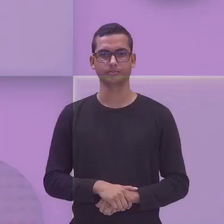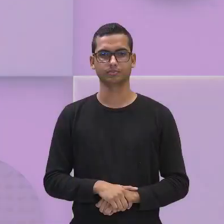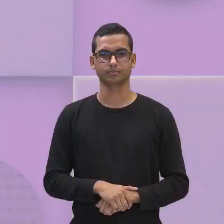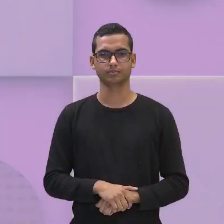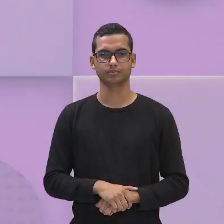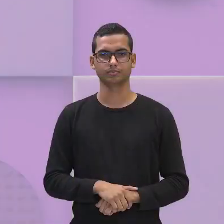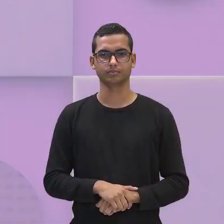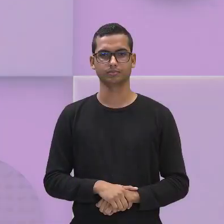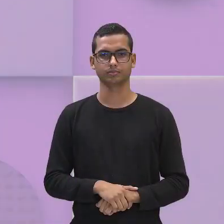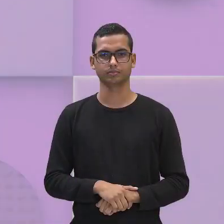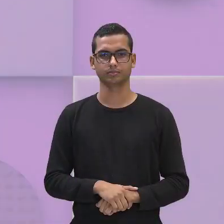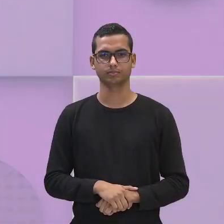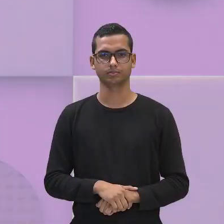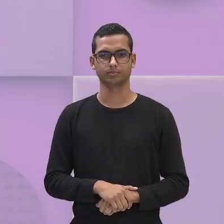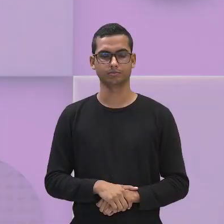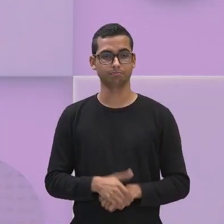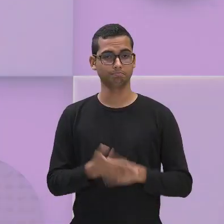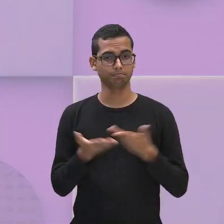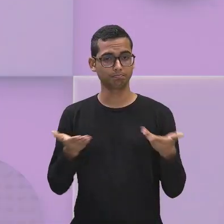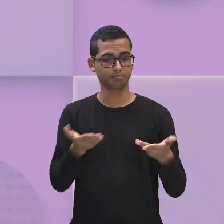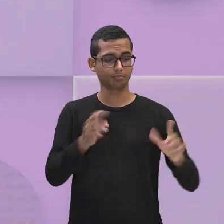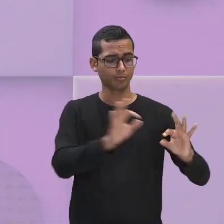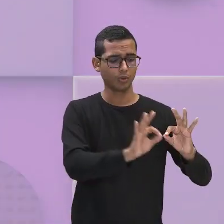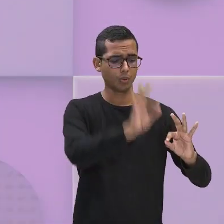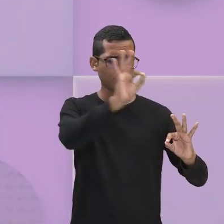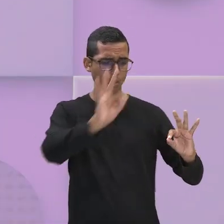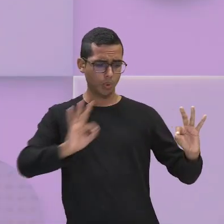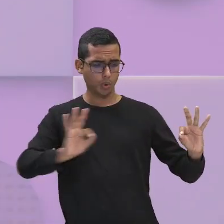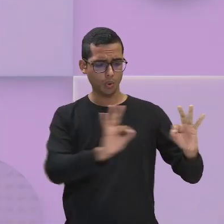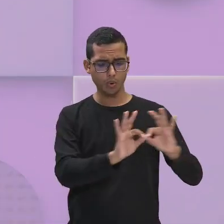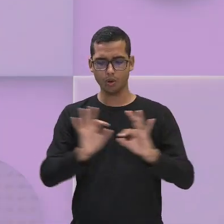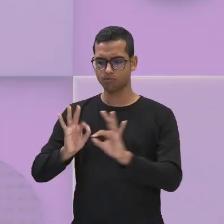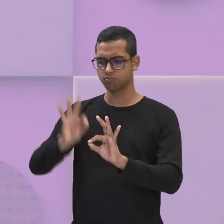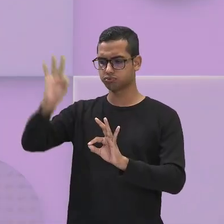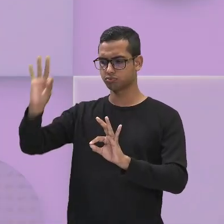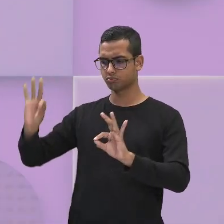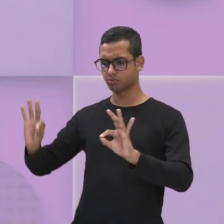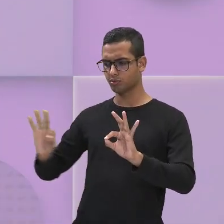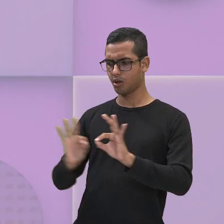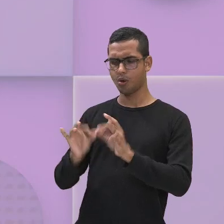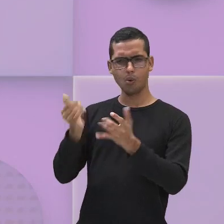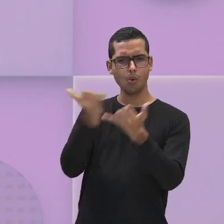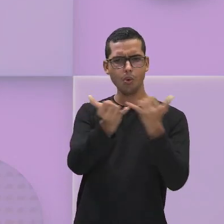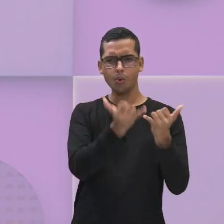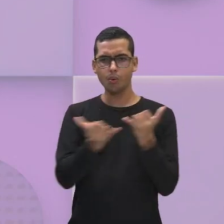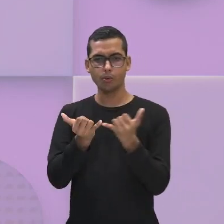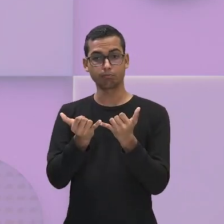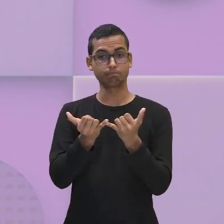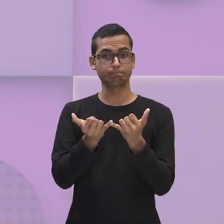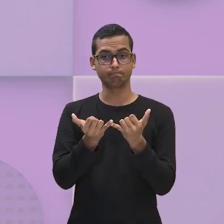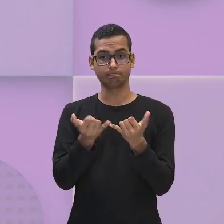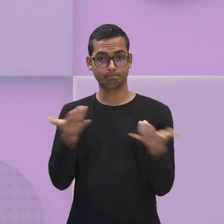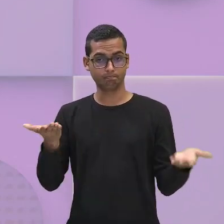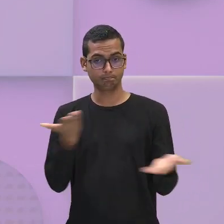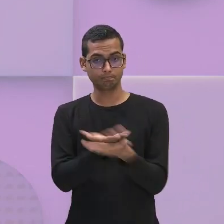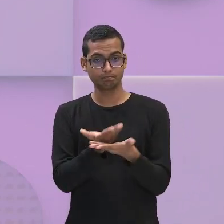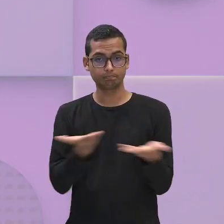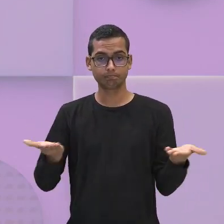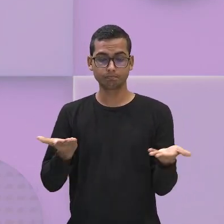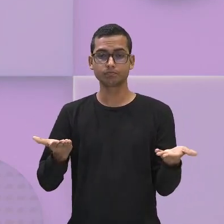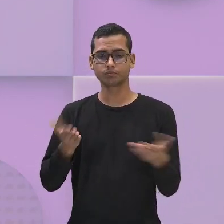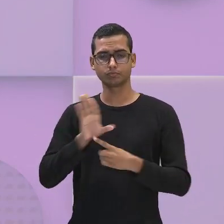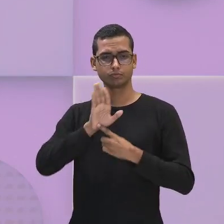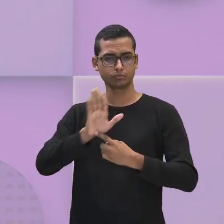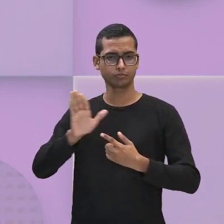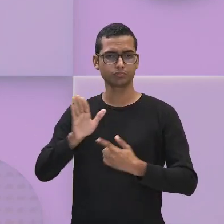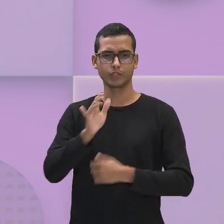Muito bem, vamos trabalhar a semelhança de triângulos. E aí, a nossa aula será um pouco mais, com